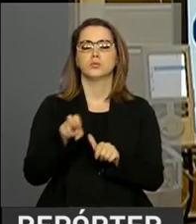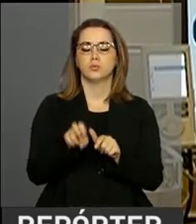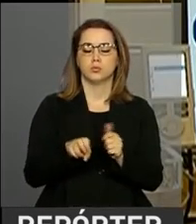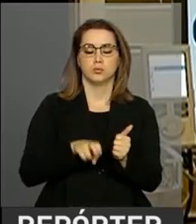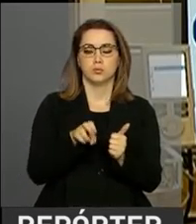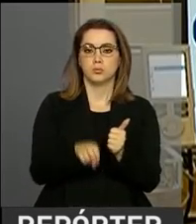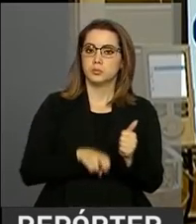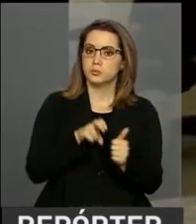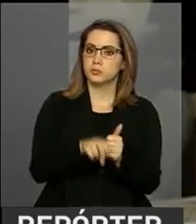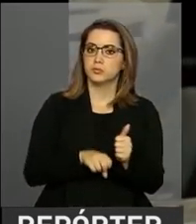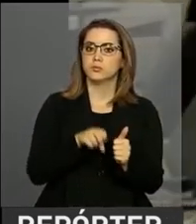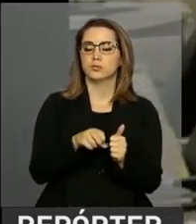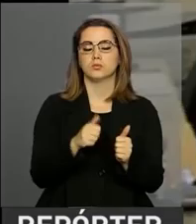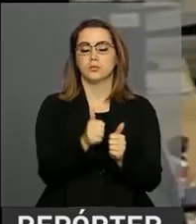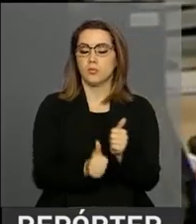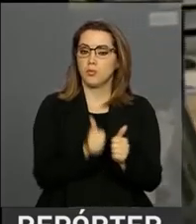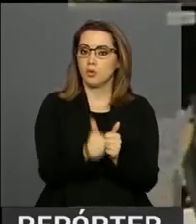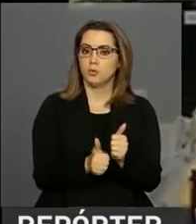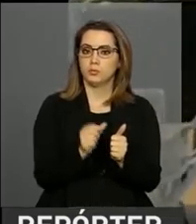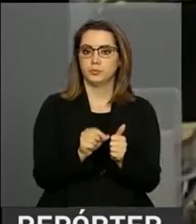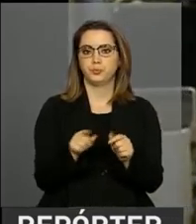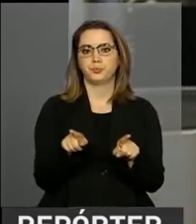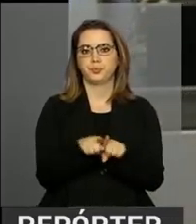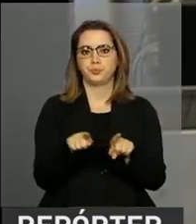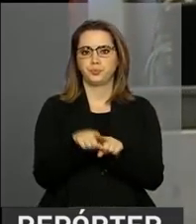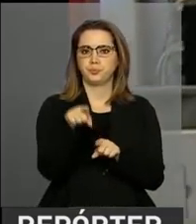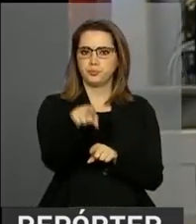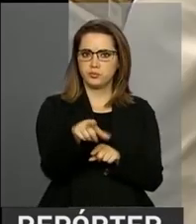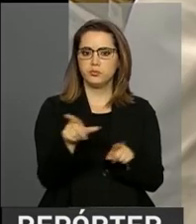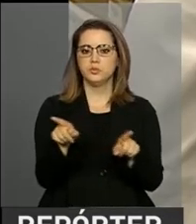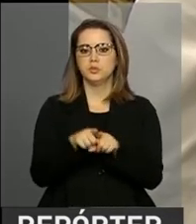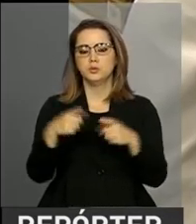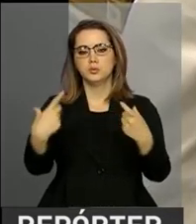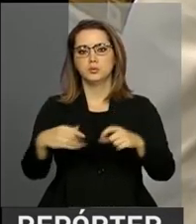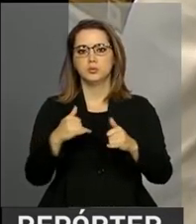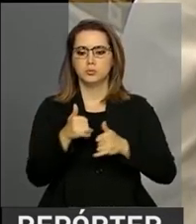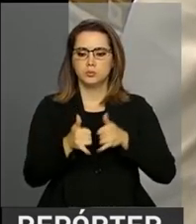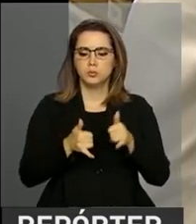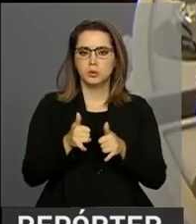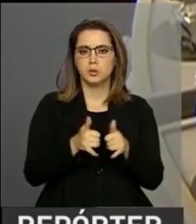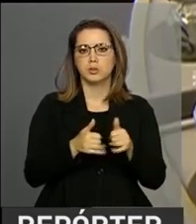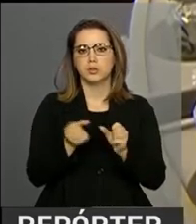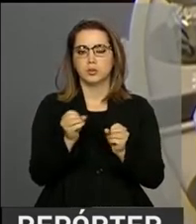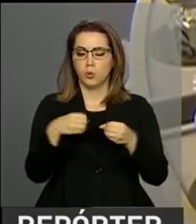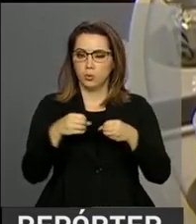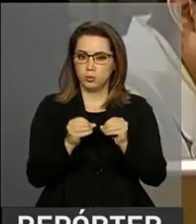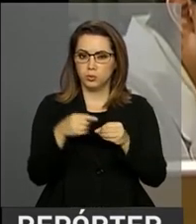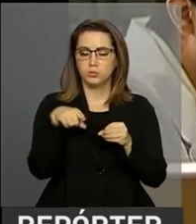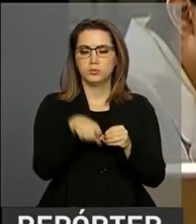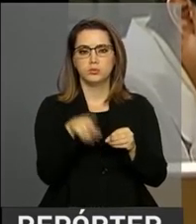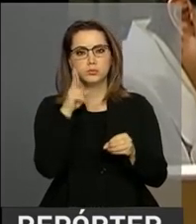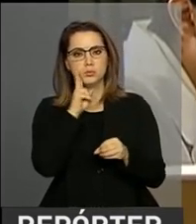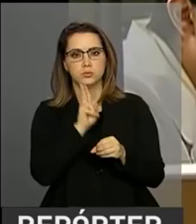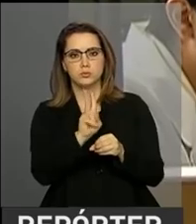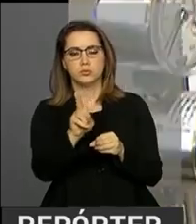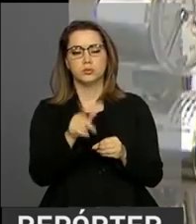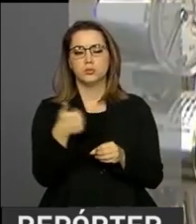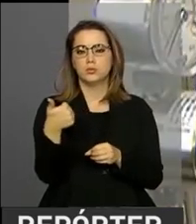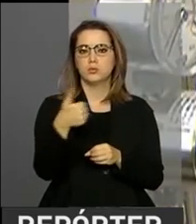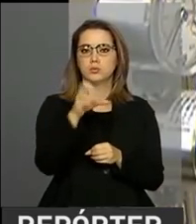sede do Laboratório Brasileiro de Controle de Dopagem, localizado na Universidade Federal do Rio de Janeiro. O governo federal destinou mais